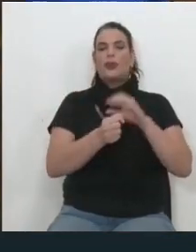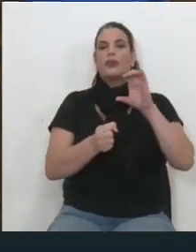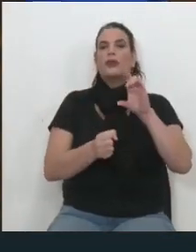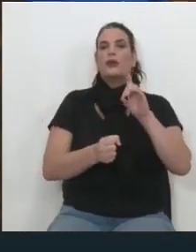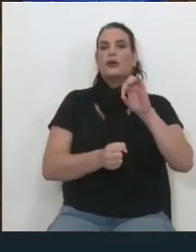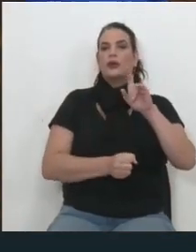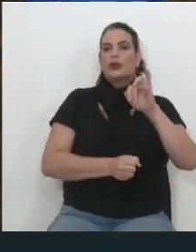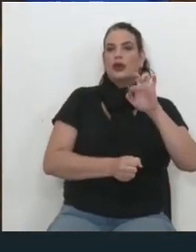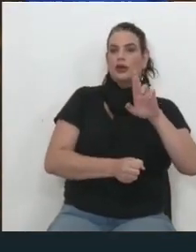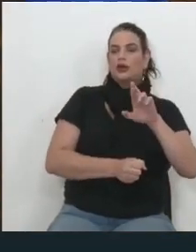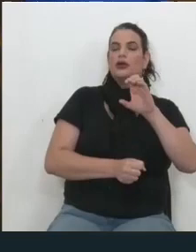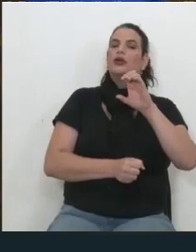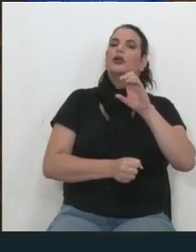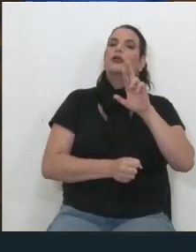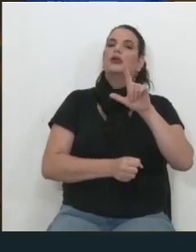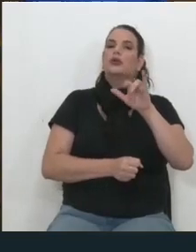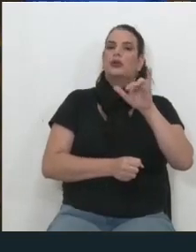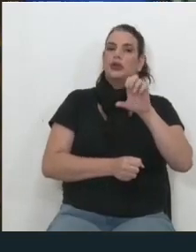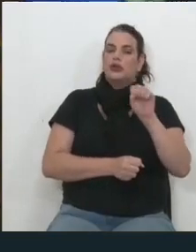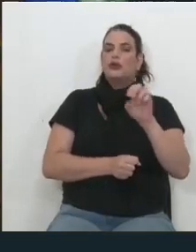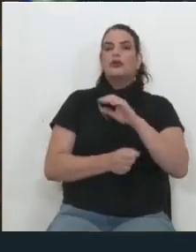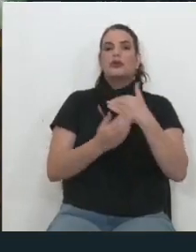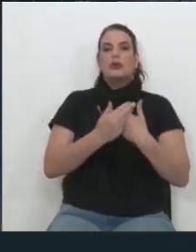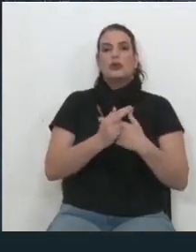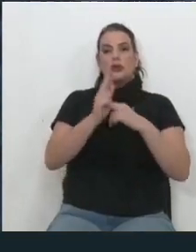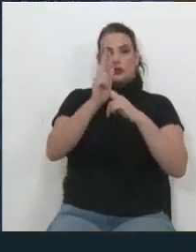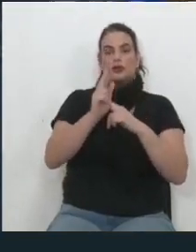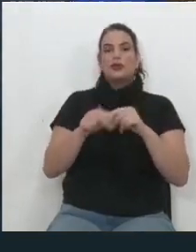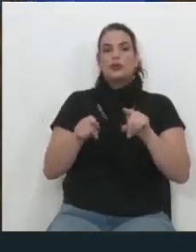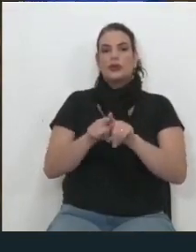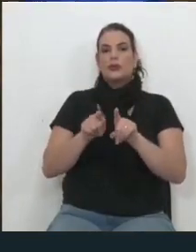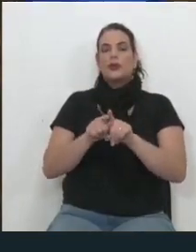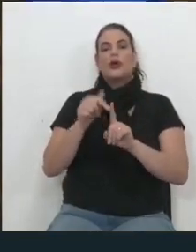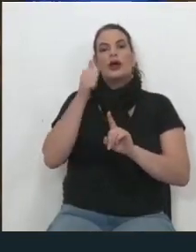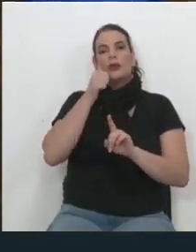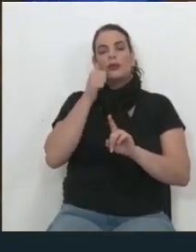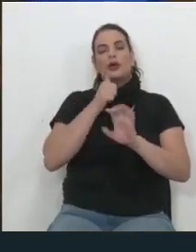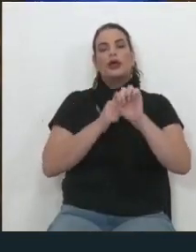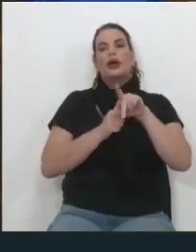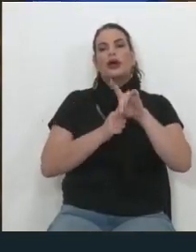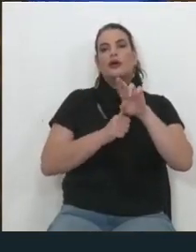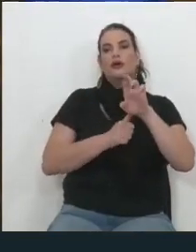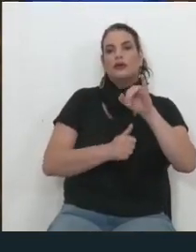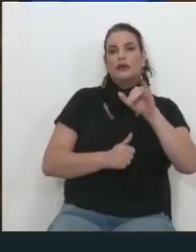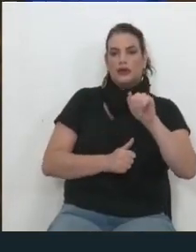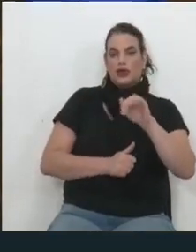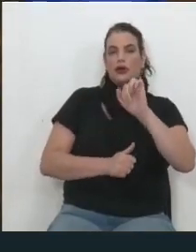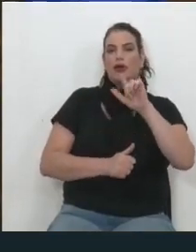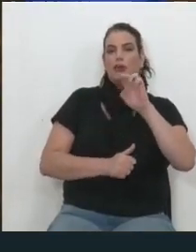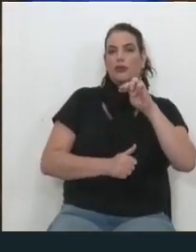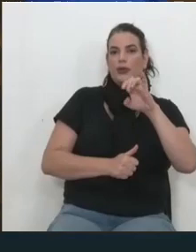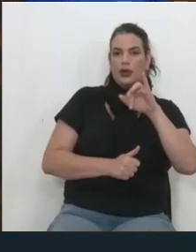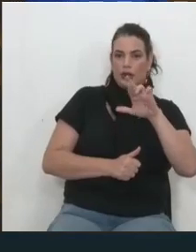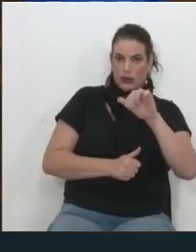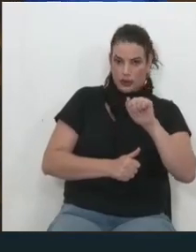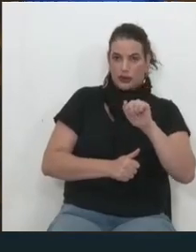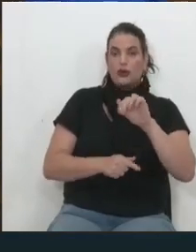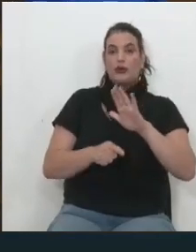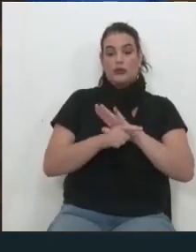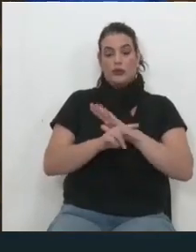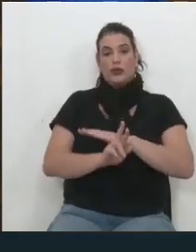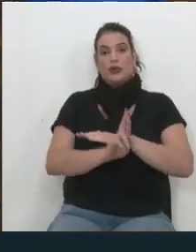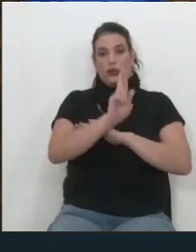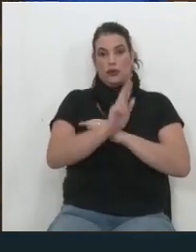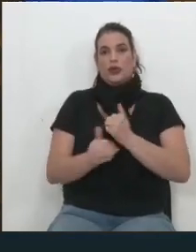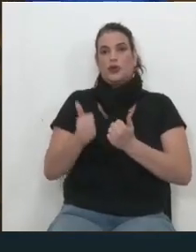Covre, como representante titular, e a servidora Andréia Almeida Del Busso, como representantes